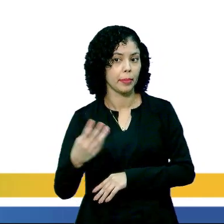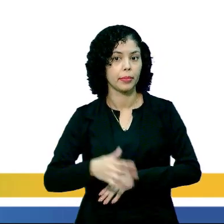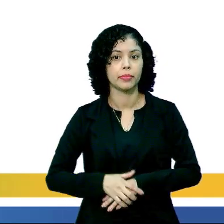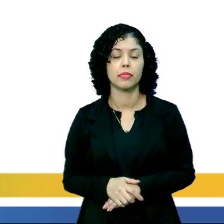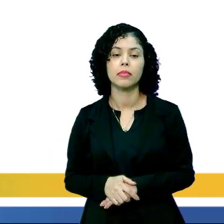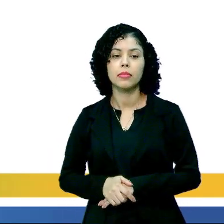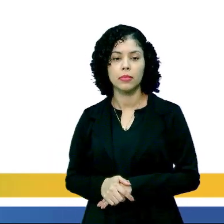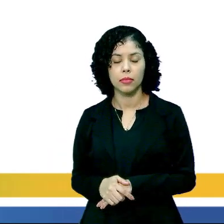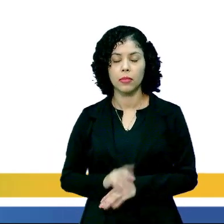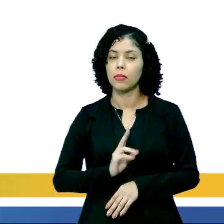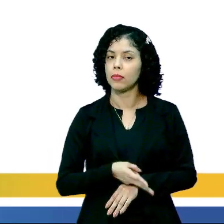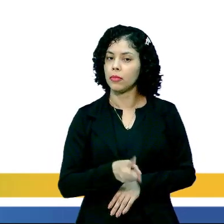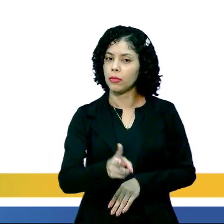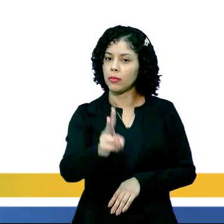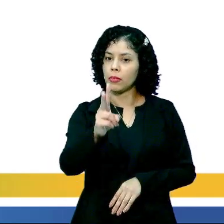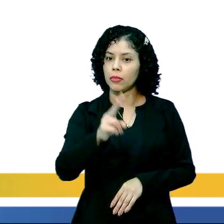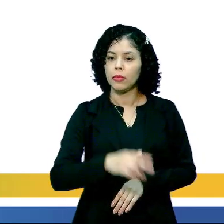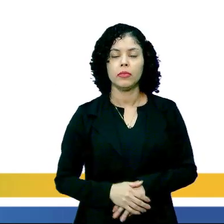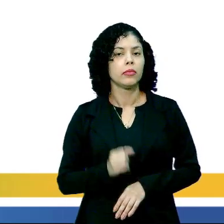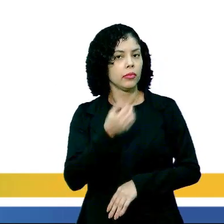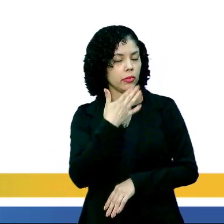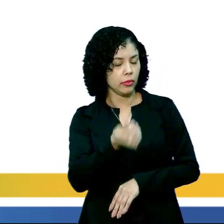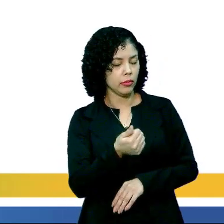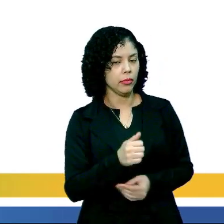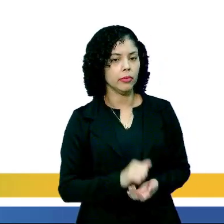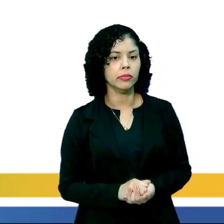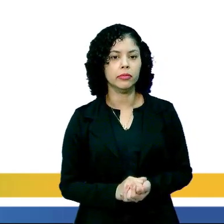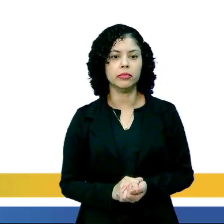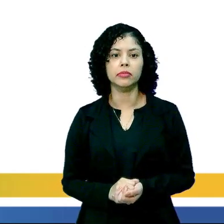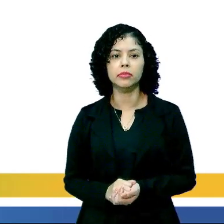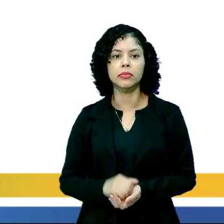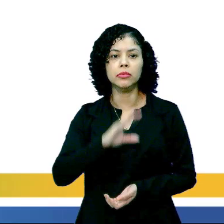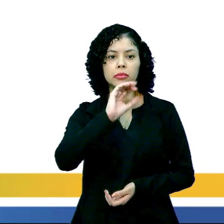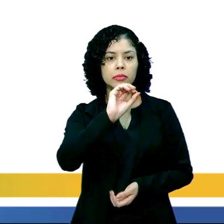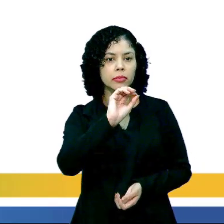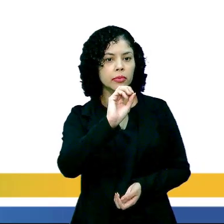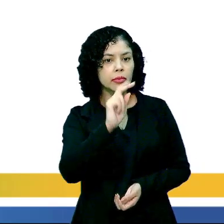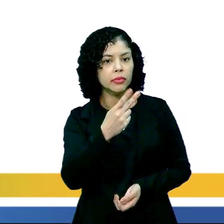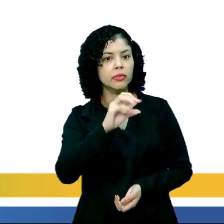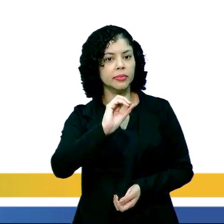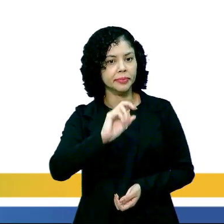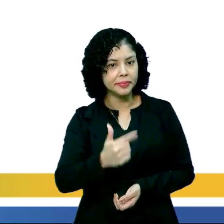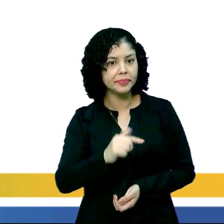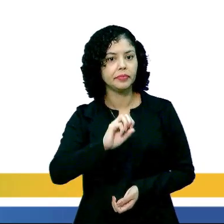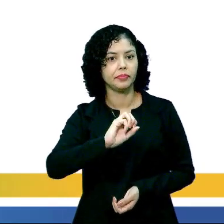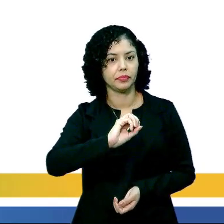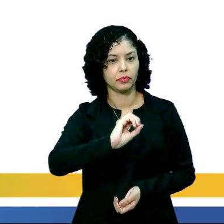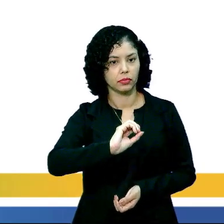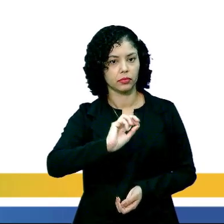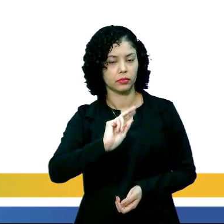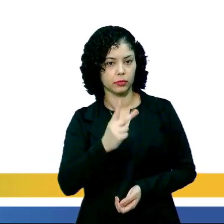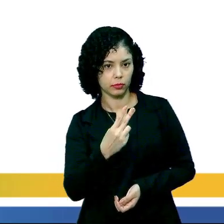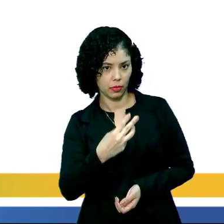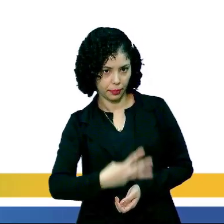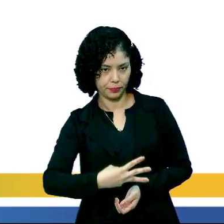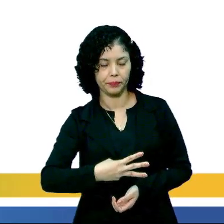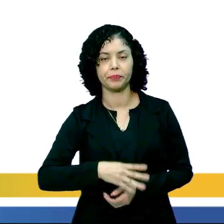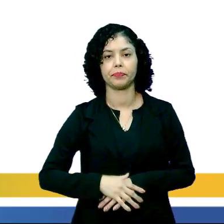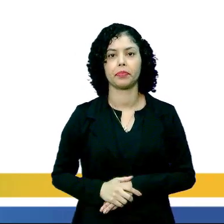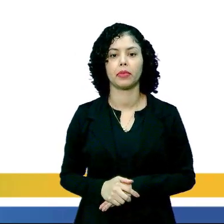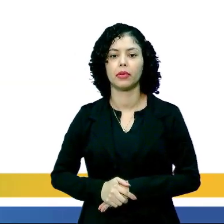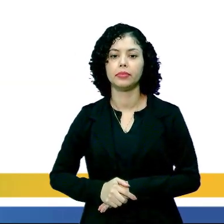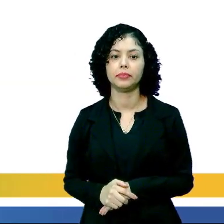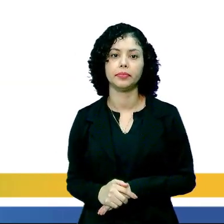hidroxilas e assim por diante Tranquilo então eu tenho hidróxido de sódio hidróxido de cálcio e hidróxido de alumínio vamos